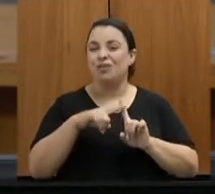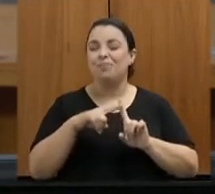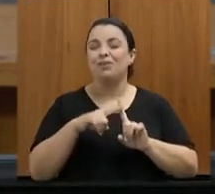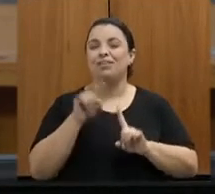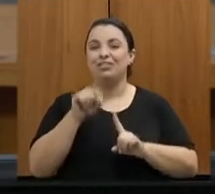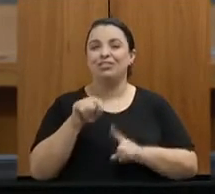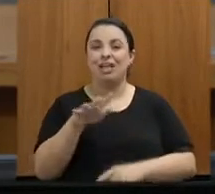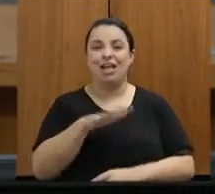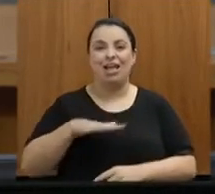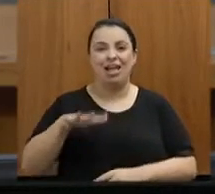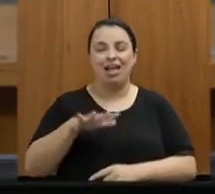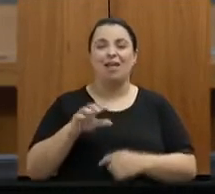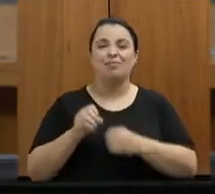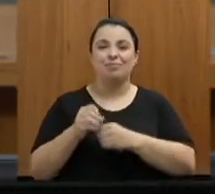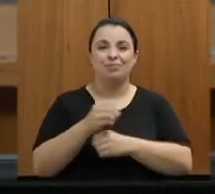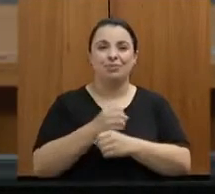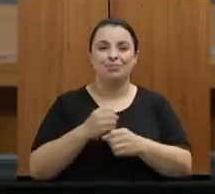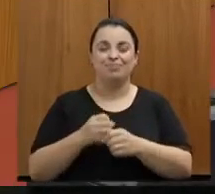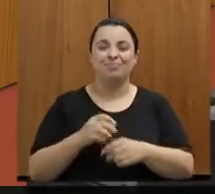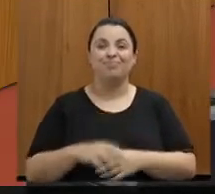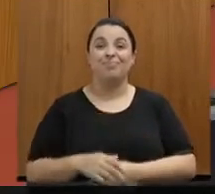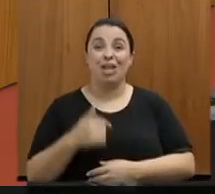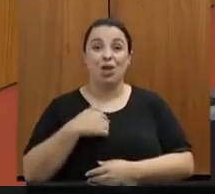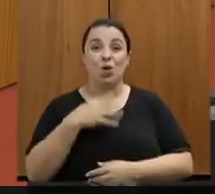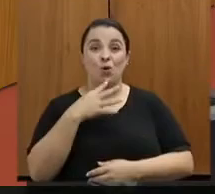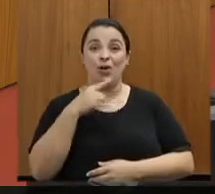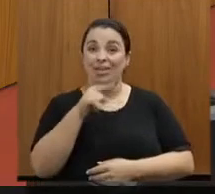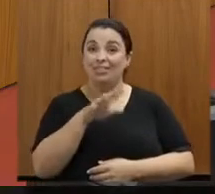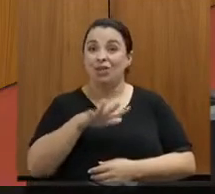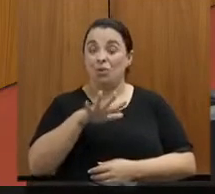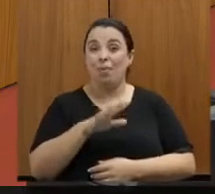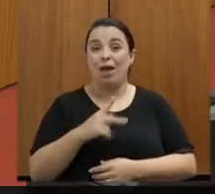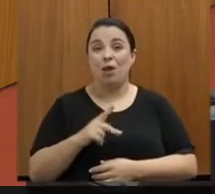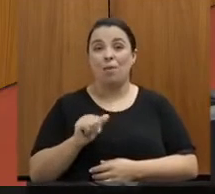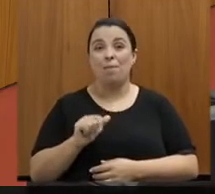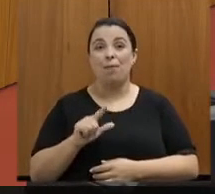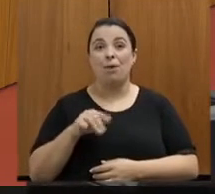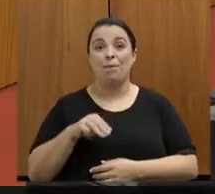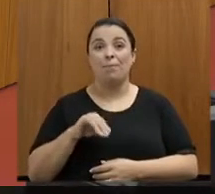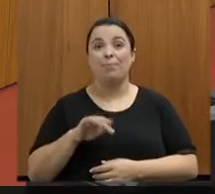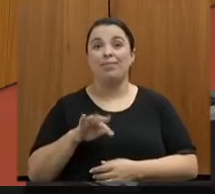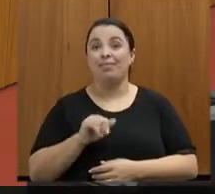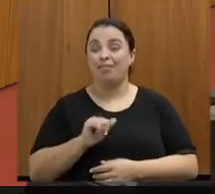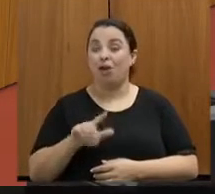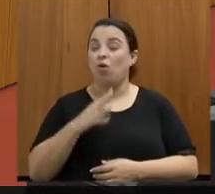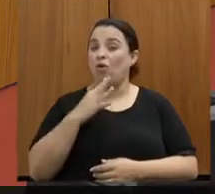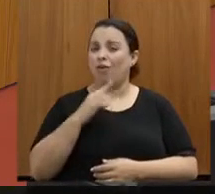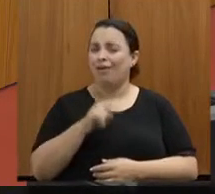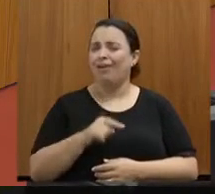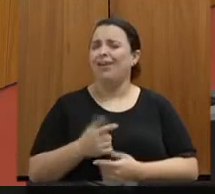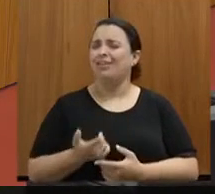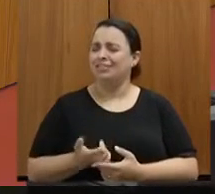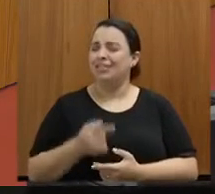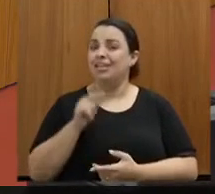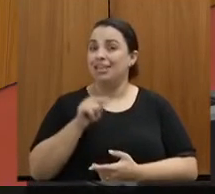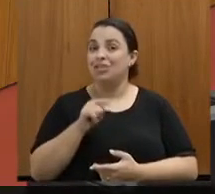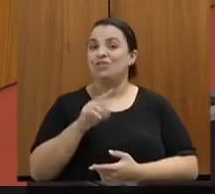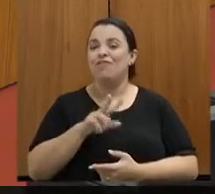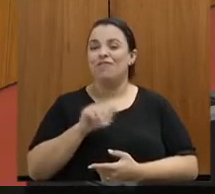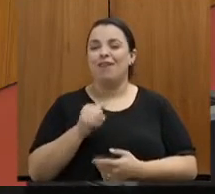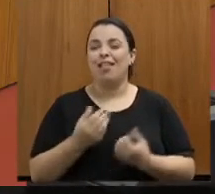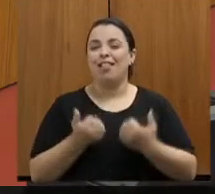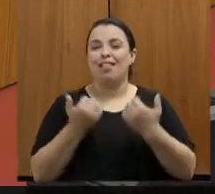conheço lá a comunidade do Palmital, e tenho certeza que esse benefício trará